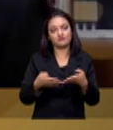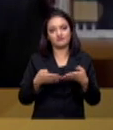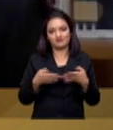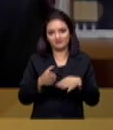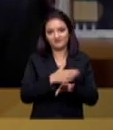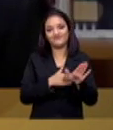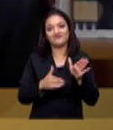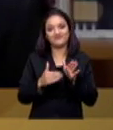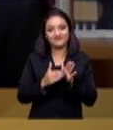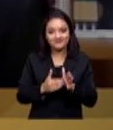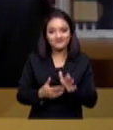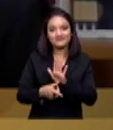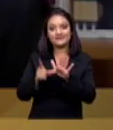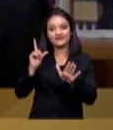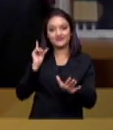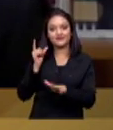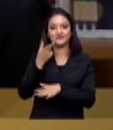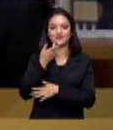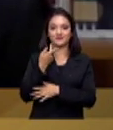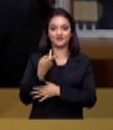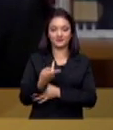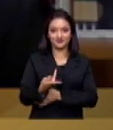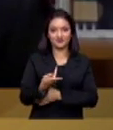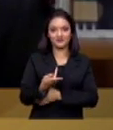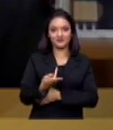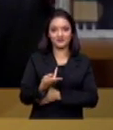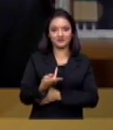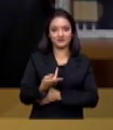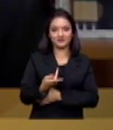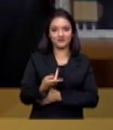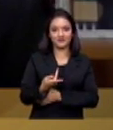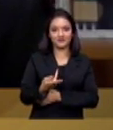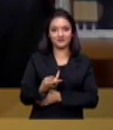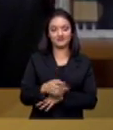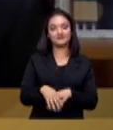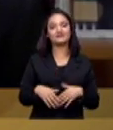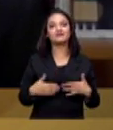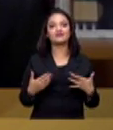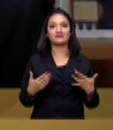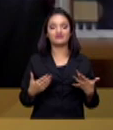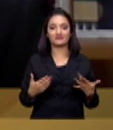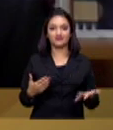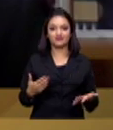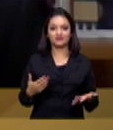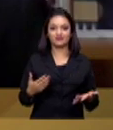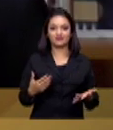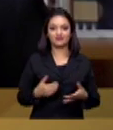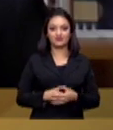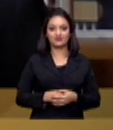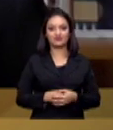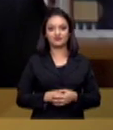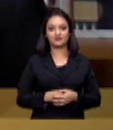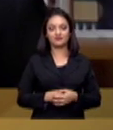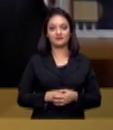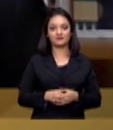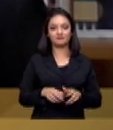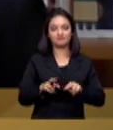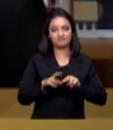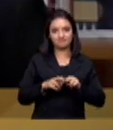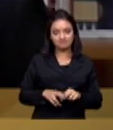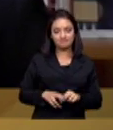todos que me antecederam, na verdade não só ao relator, eu estou encaminhando, presidente, neste sentido,